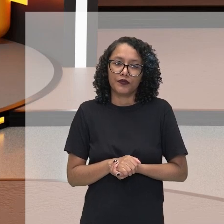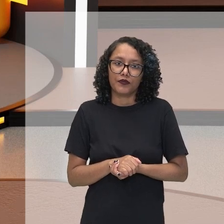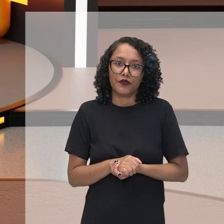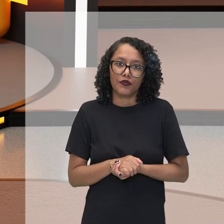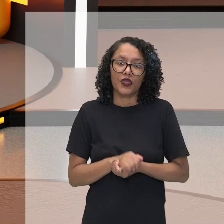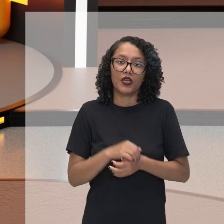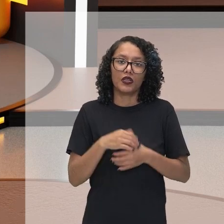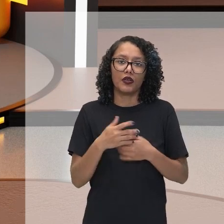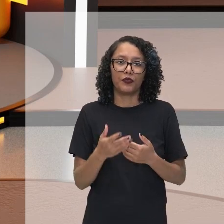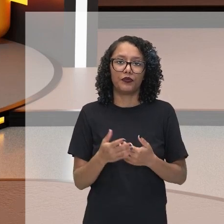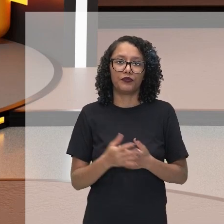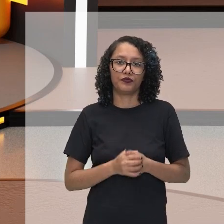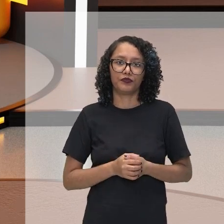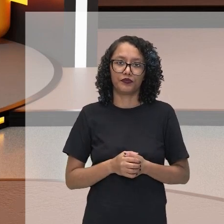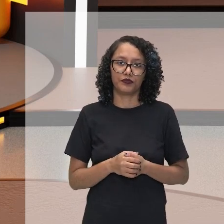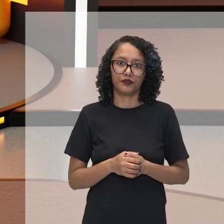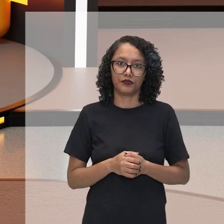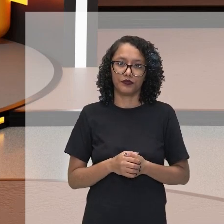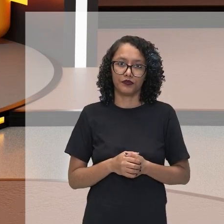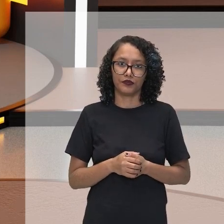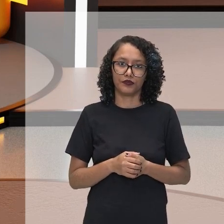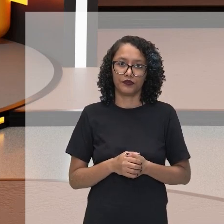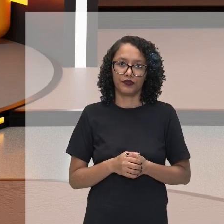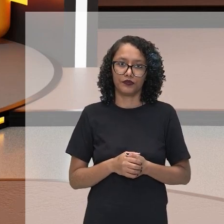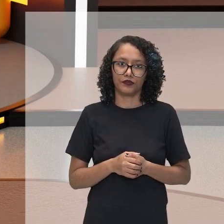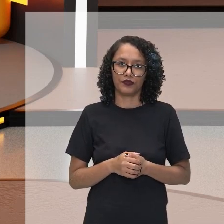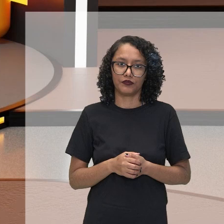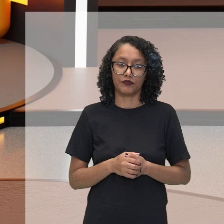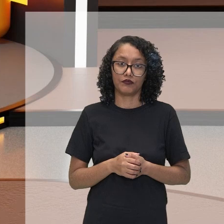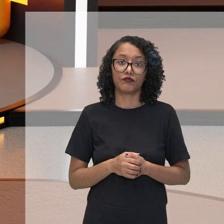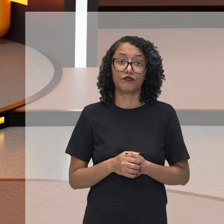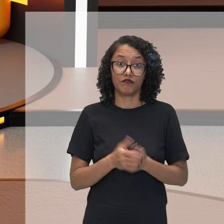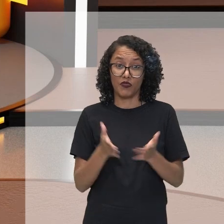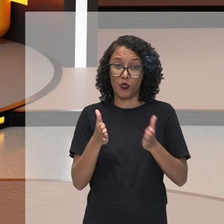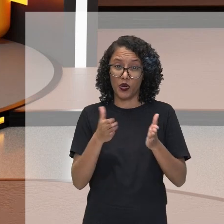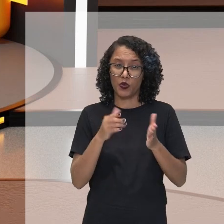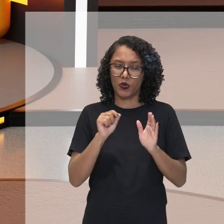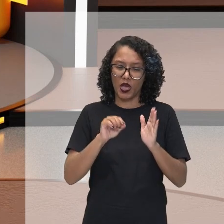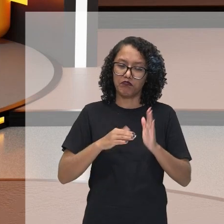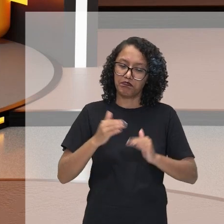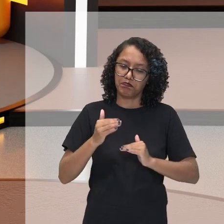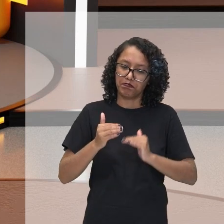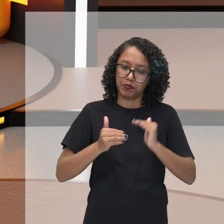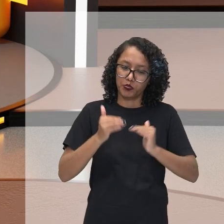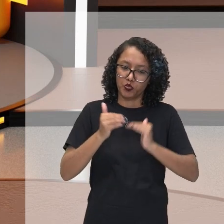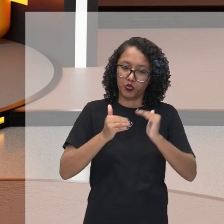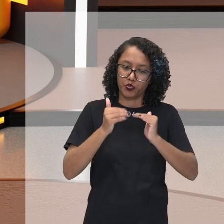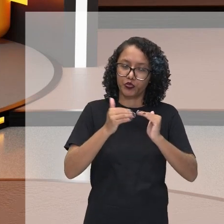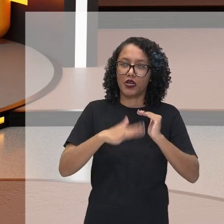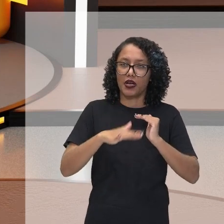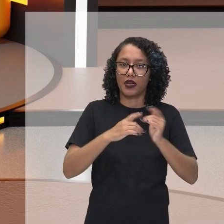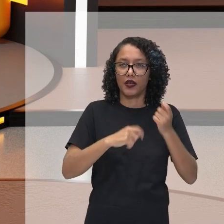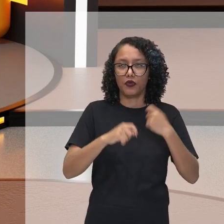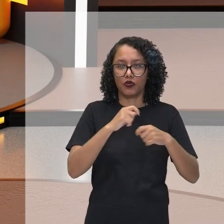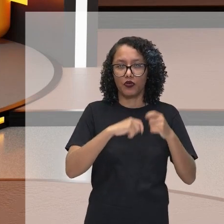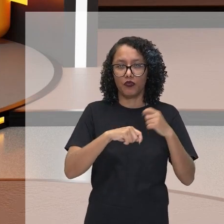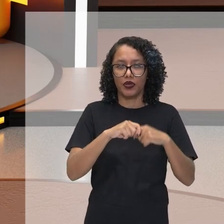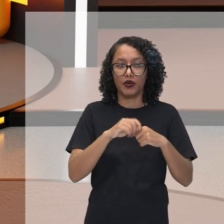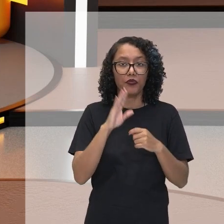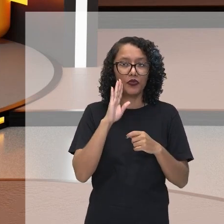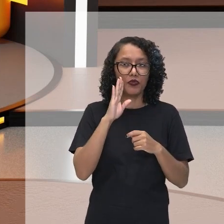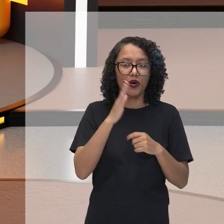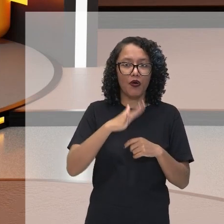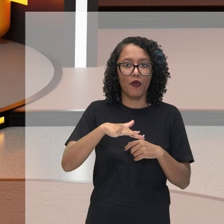aí em uma fase, né, de grande crescimento econômico, firmando-se ali como centro financeiro e também